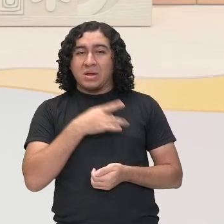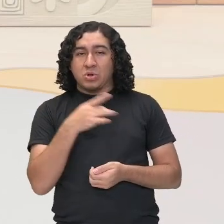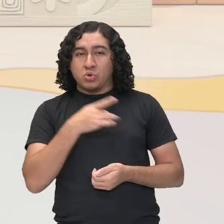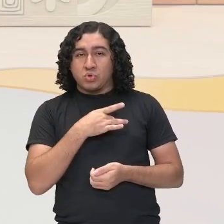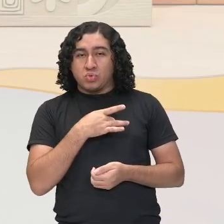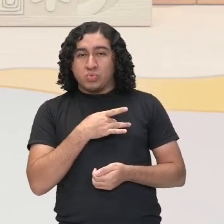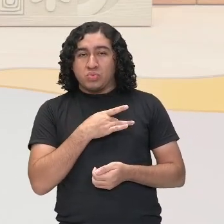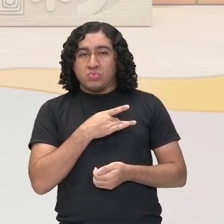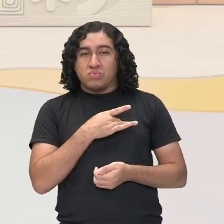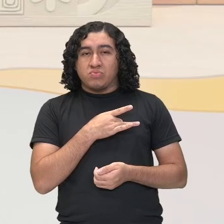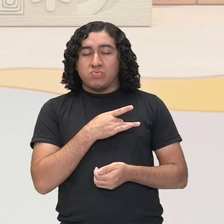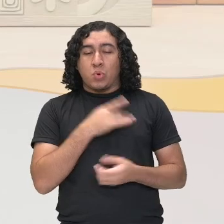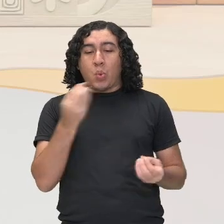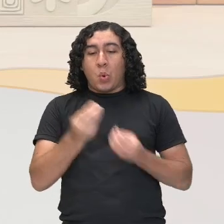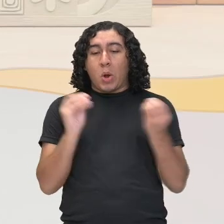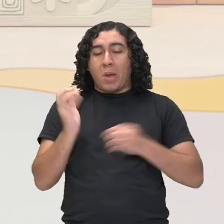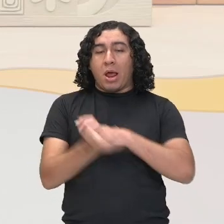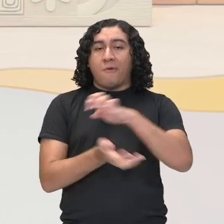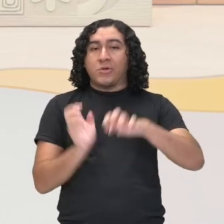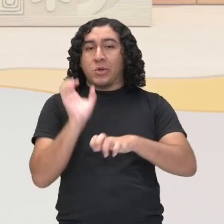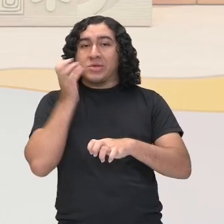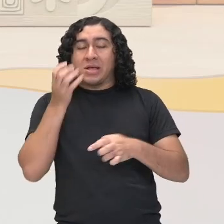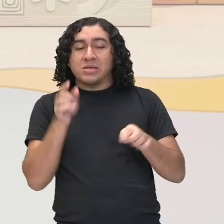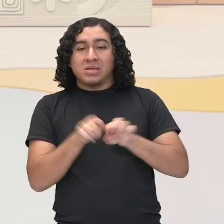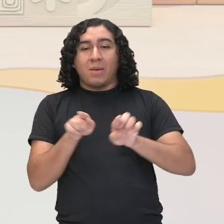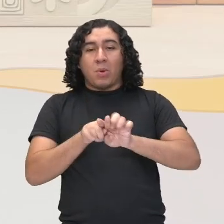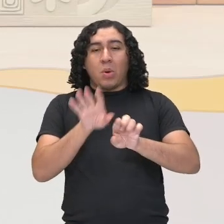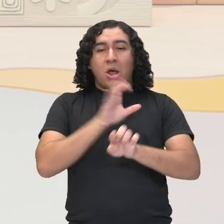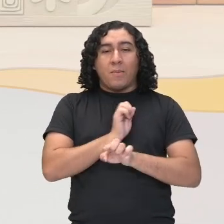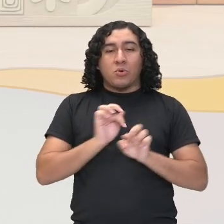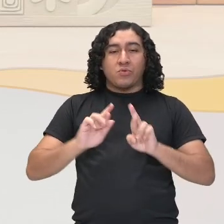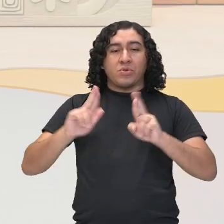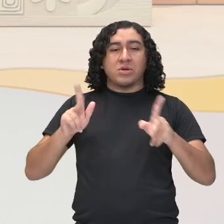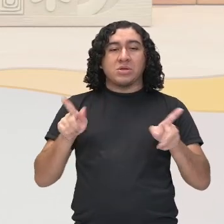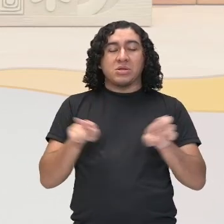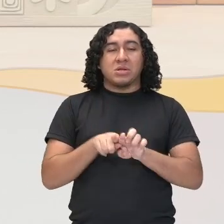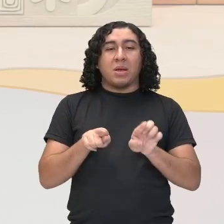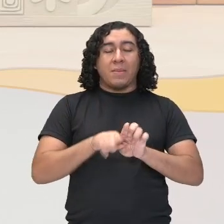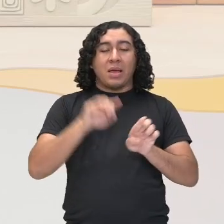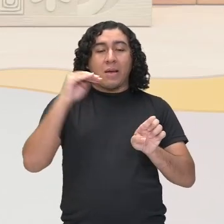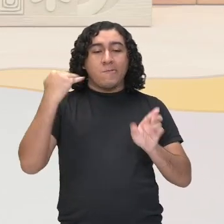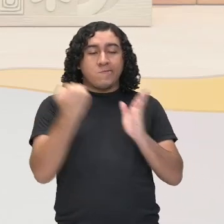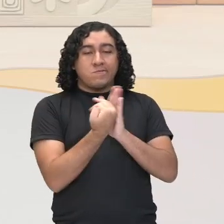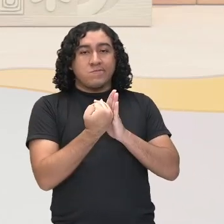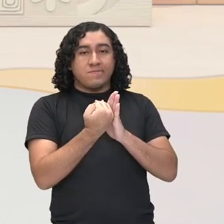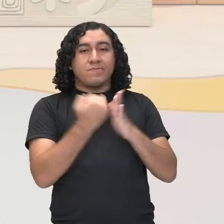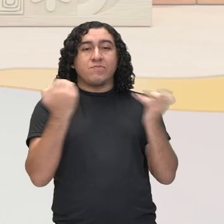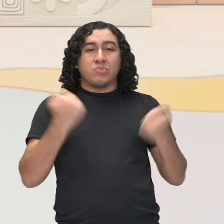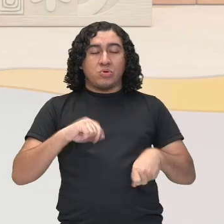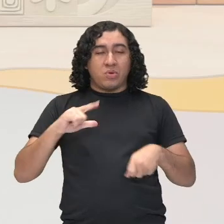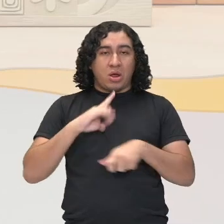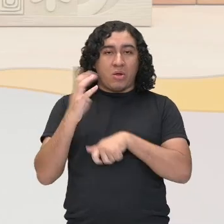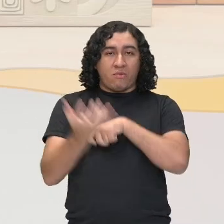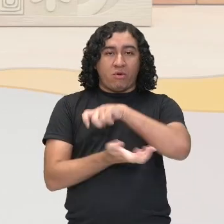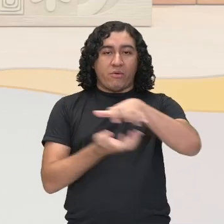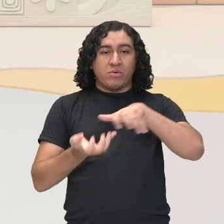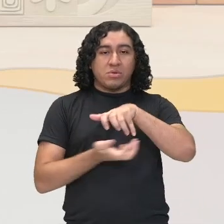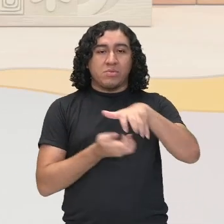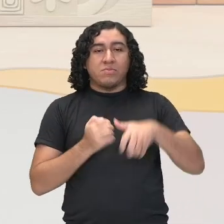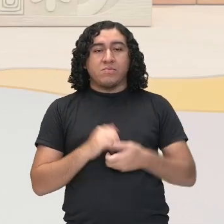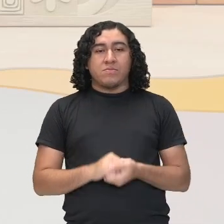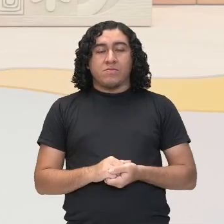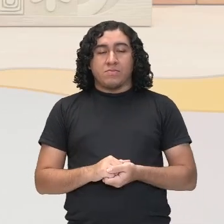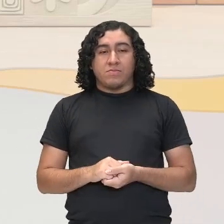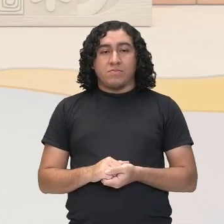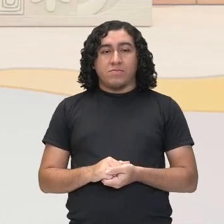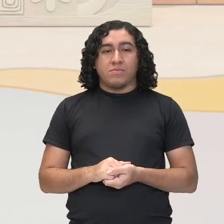amor, ele é inconstante e a confiança do amor permite a revolta. Não é de todo ruim ter algum amor do